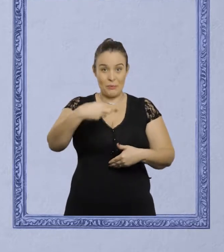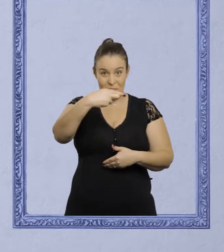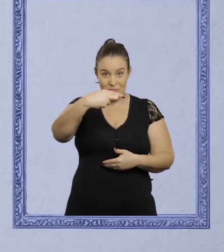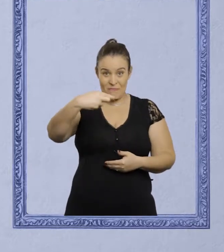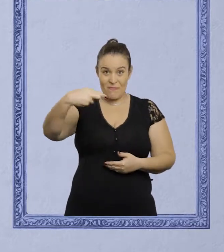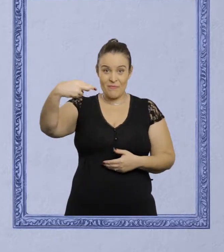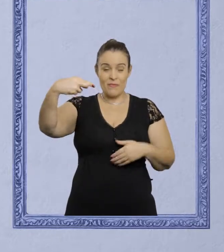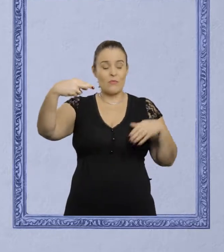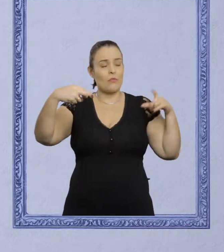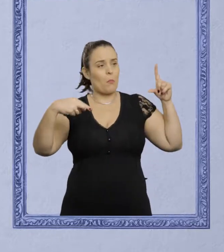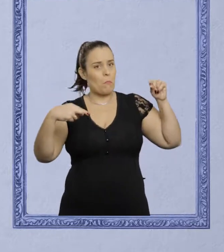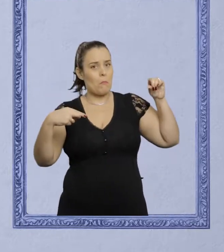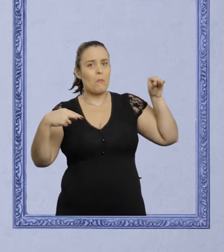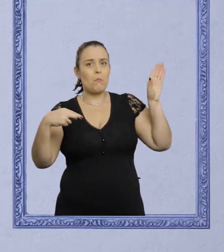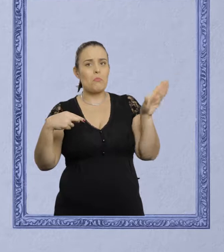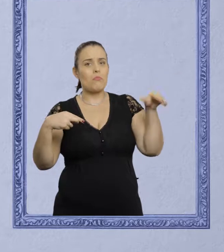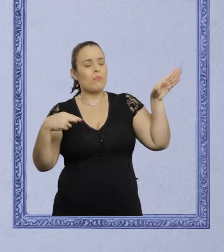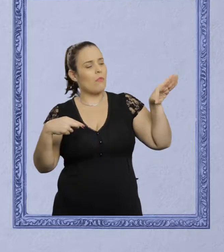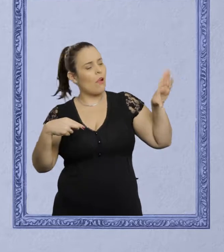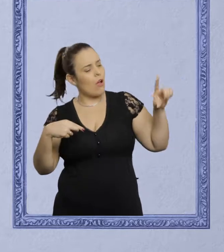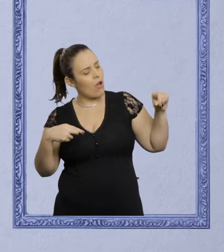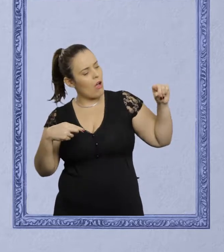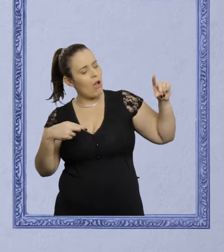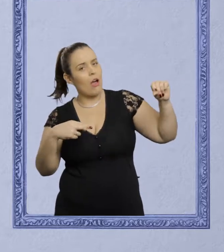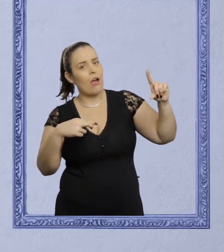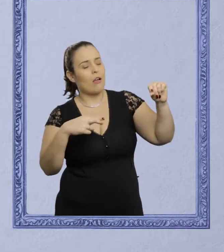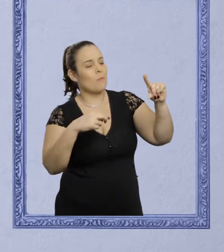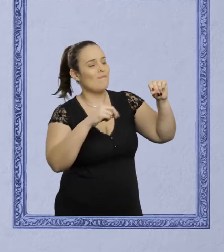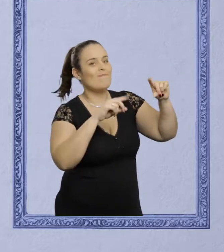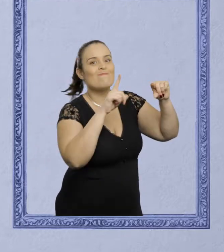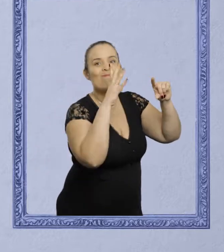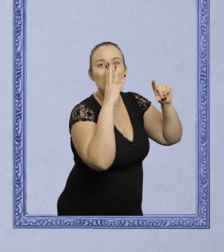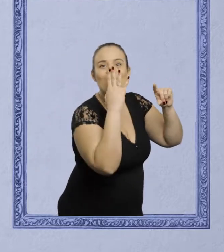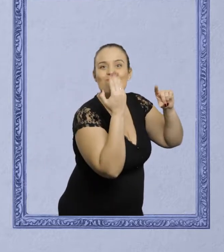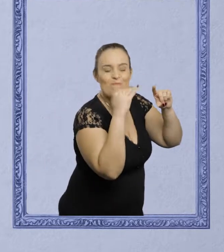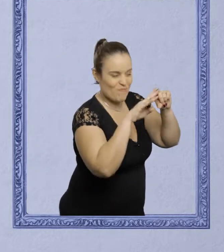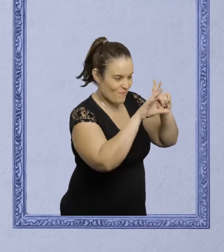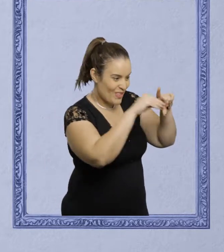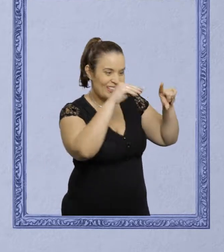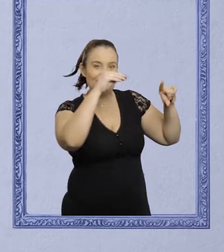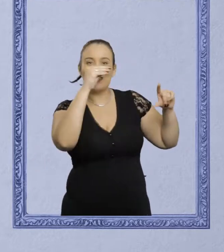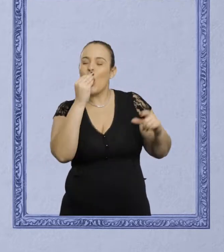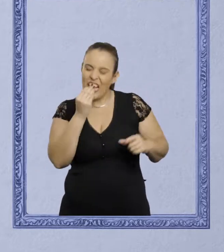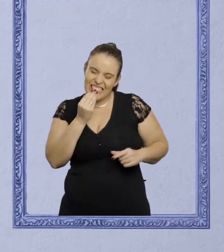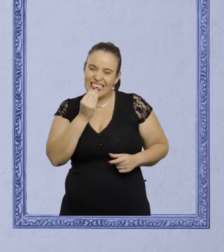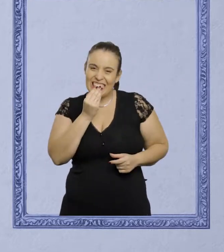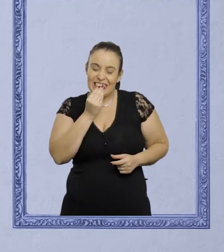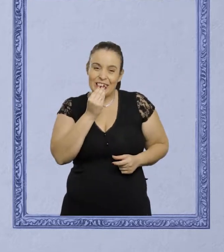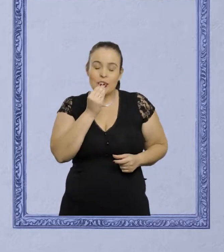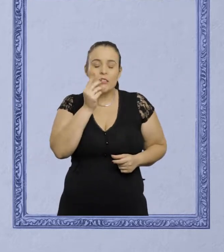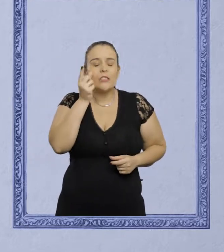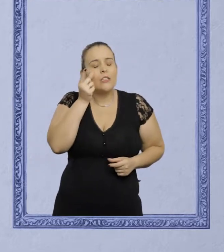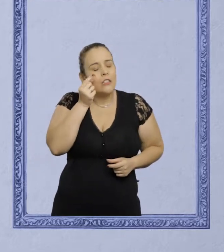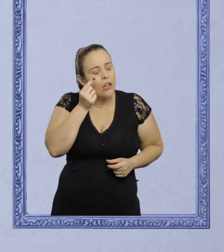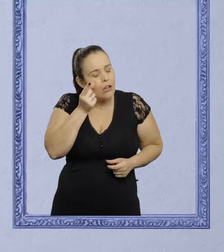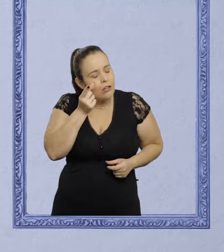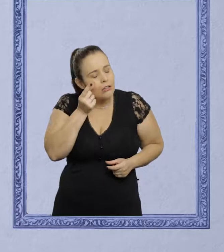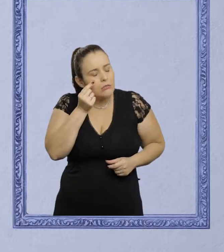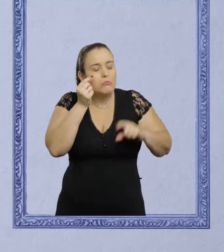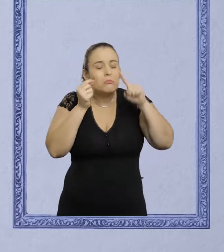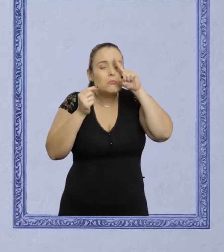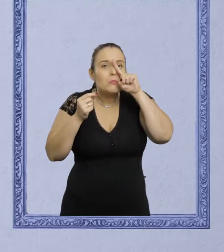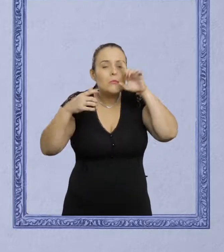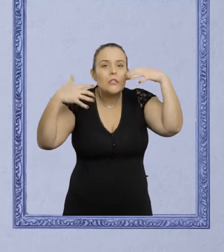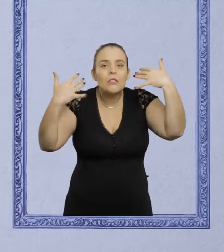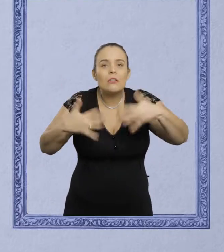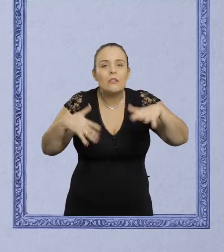fome. Peter roubava alimentos do bico dos pássaros para eles comerem. As crianças também ficavam com sono. O sono